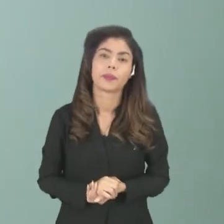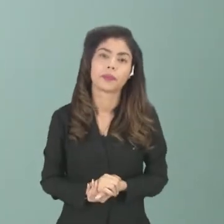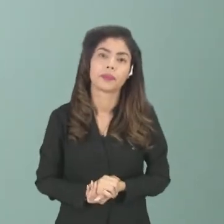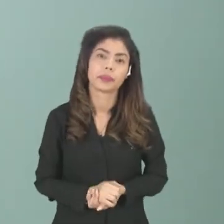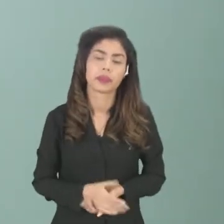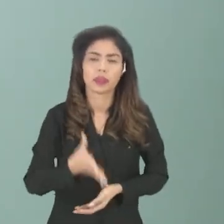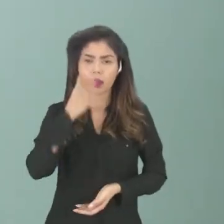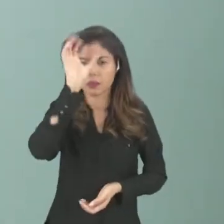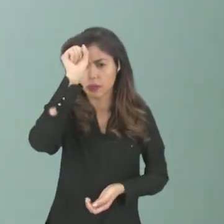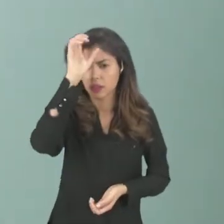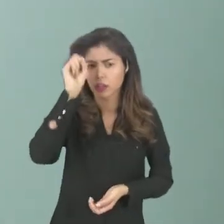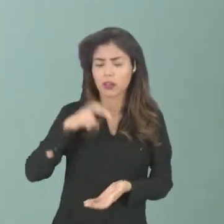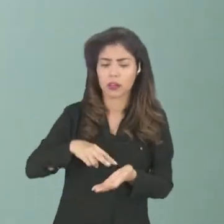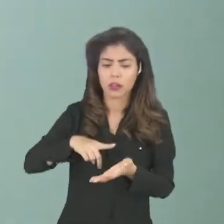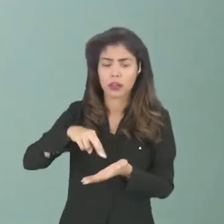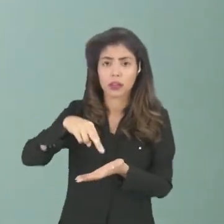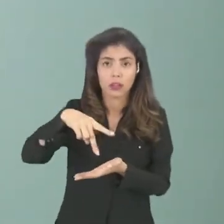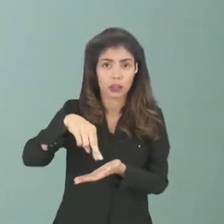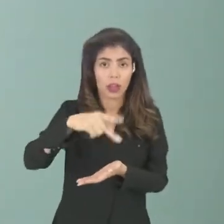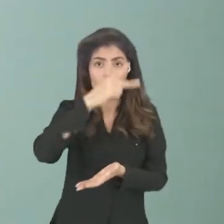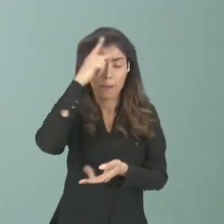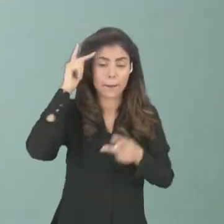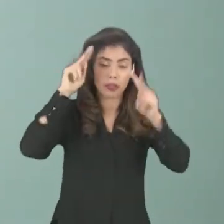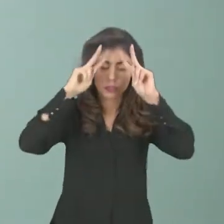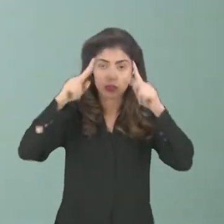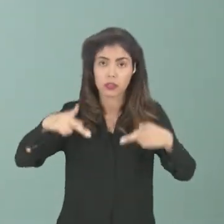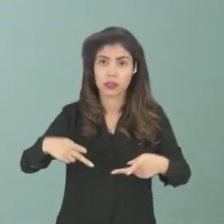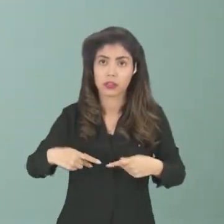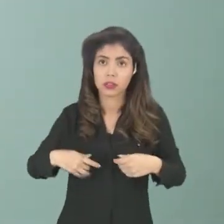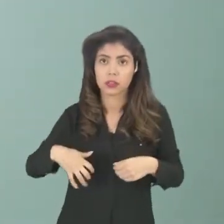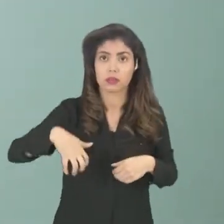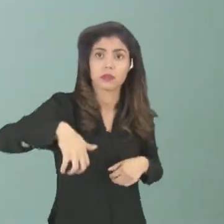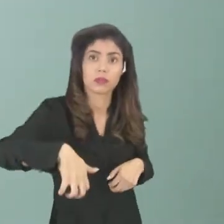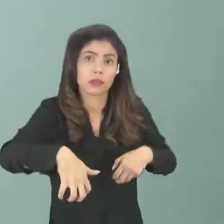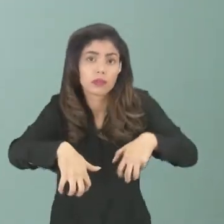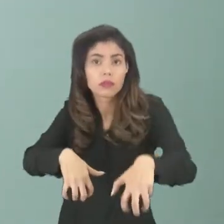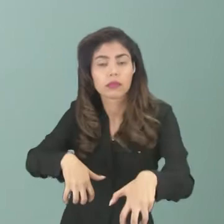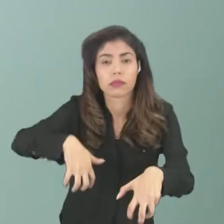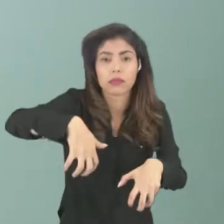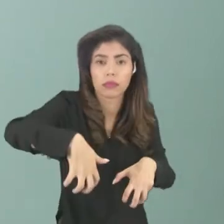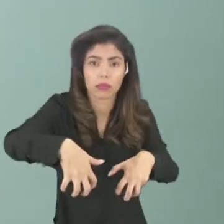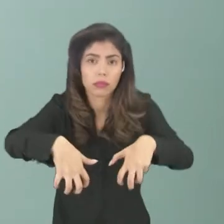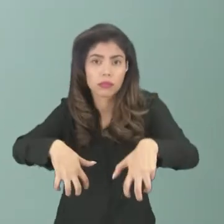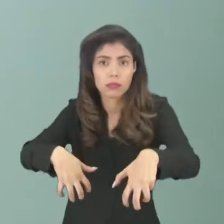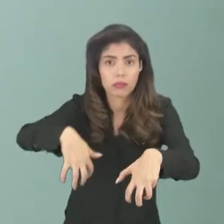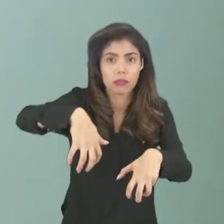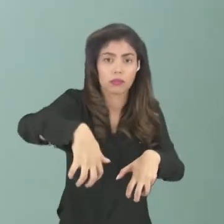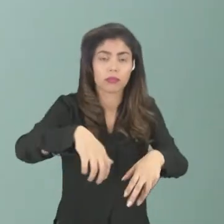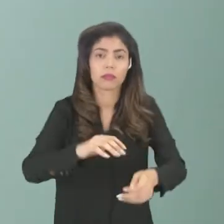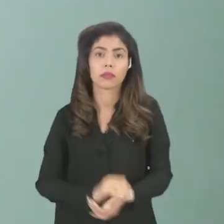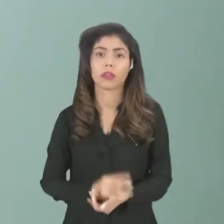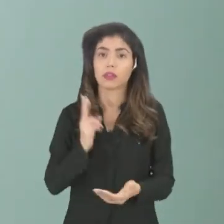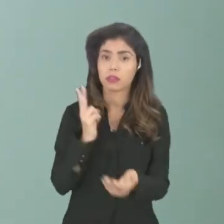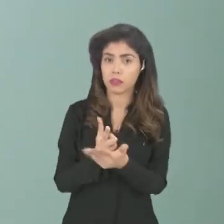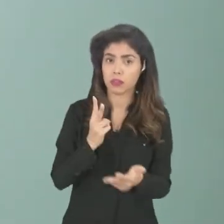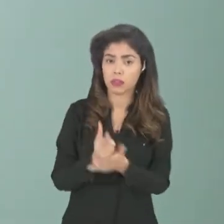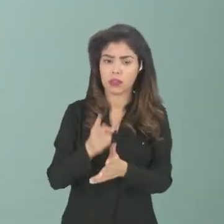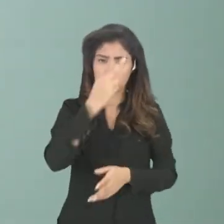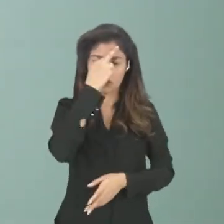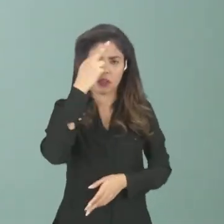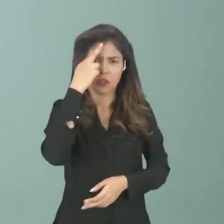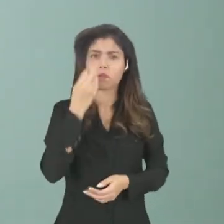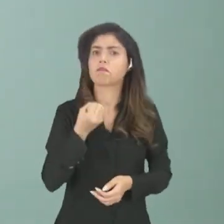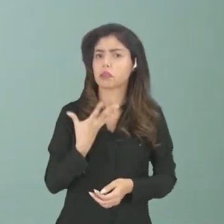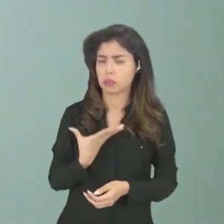ele não aprendeu a andar como seres humanos, ele engatinhava de 4 pés. Então é uma história muito interessante, é